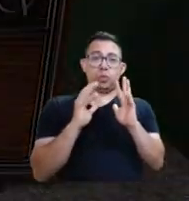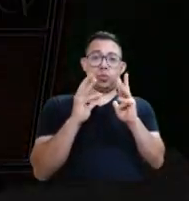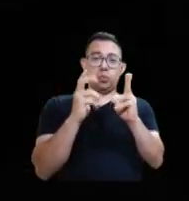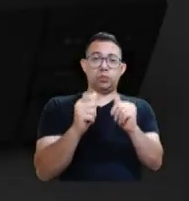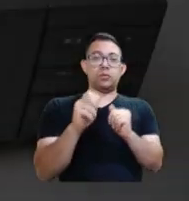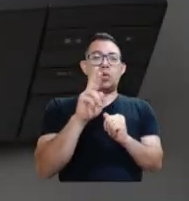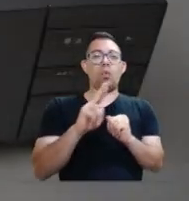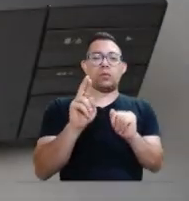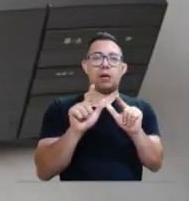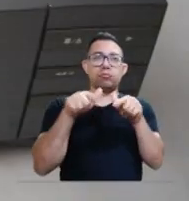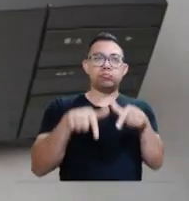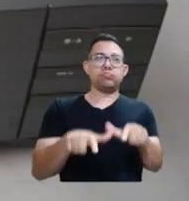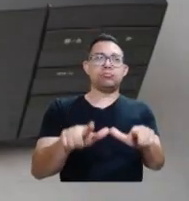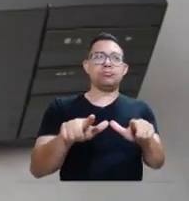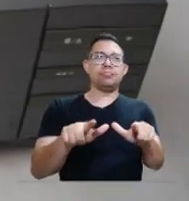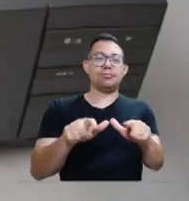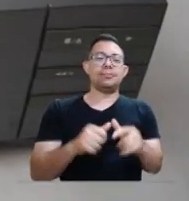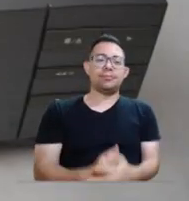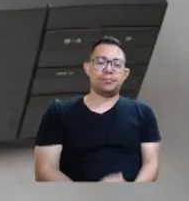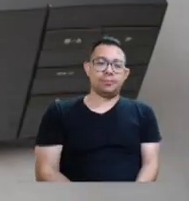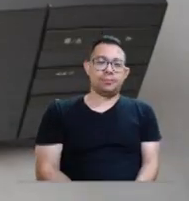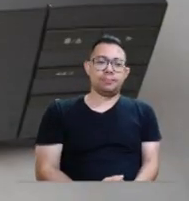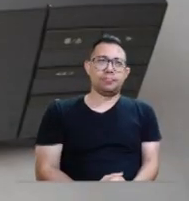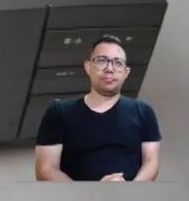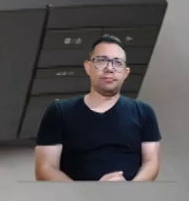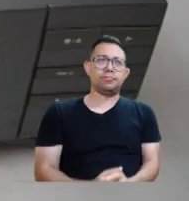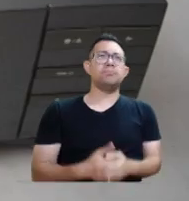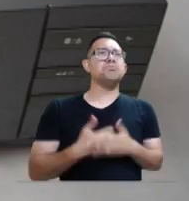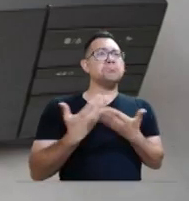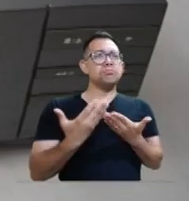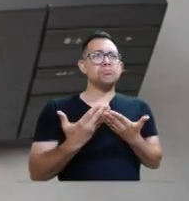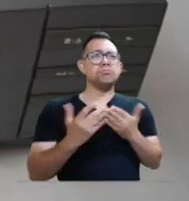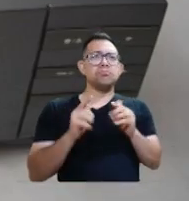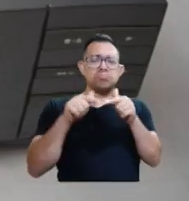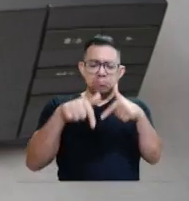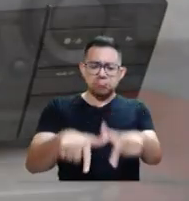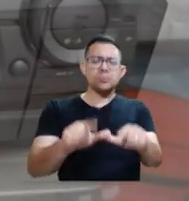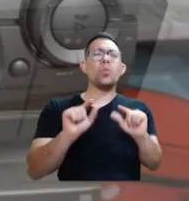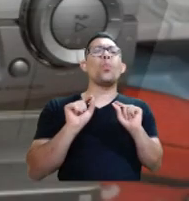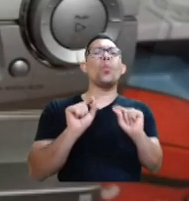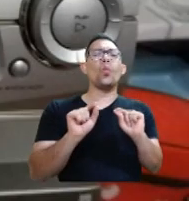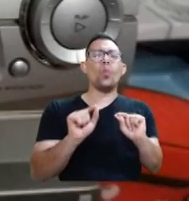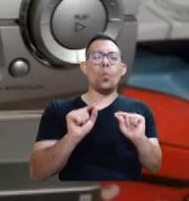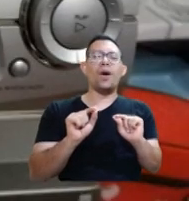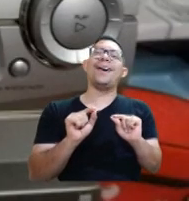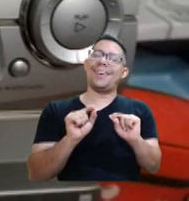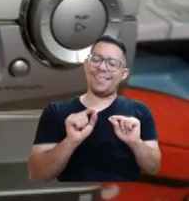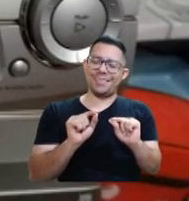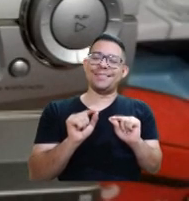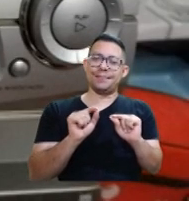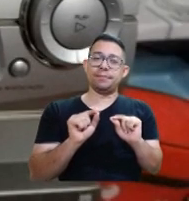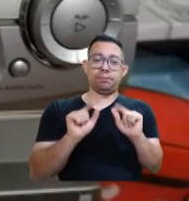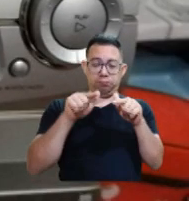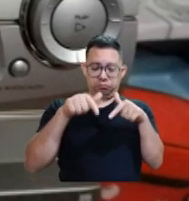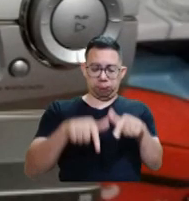mundo o uso do videocassete. E o que é o videocassete?